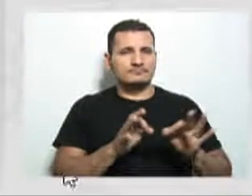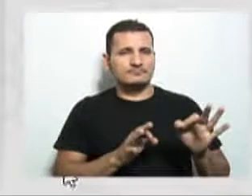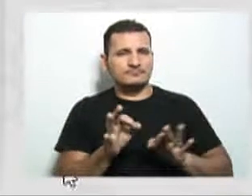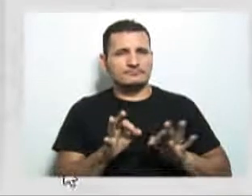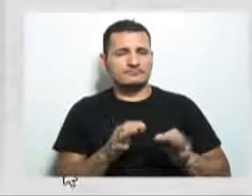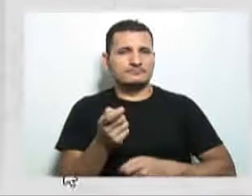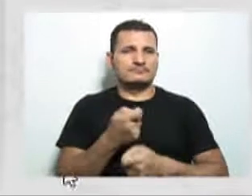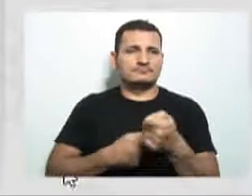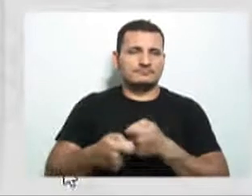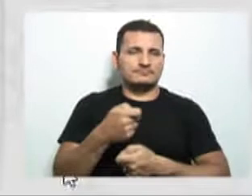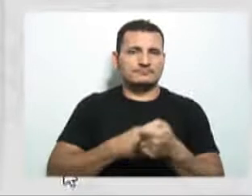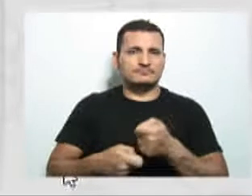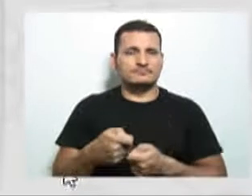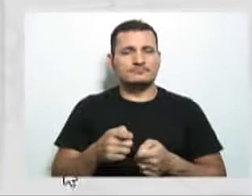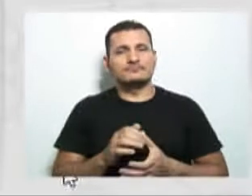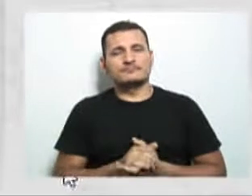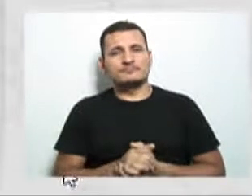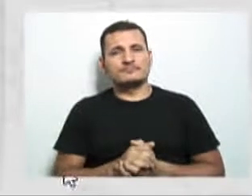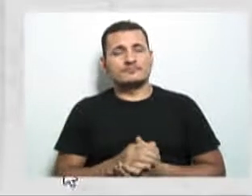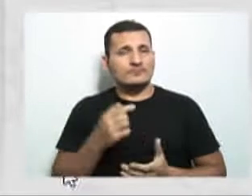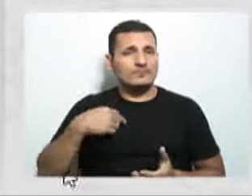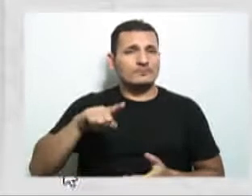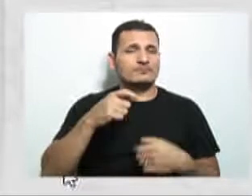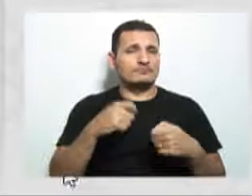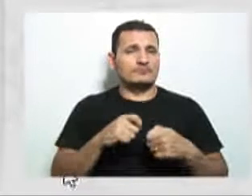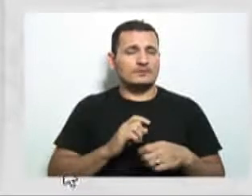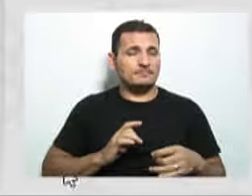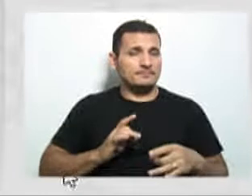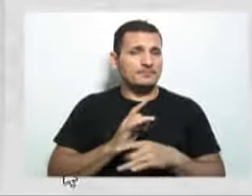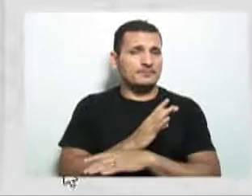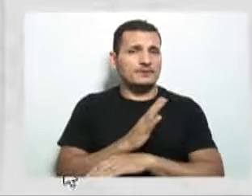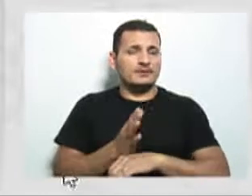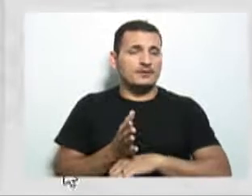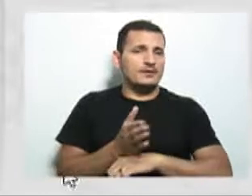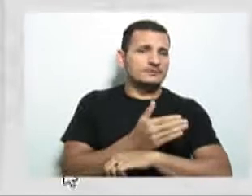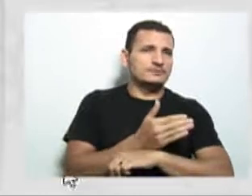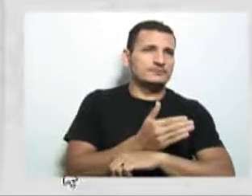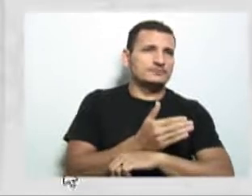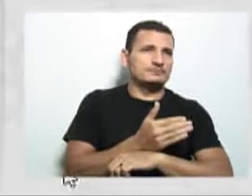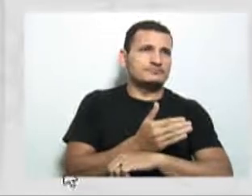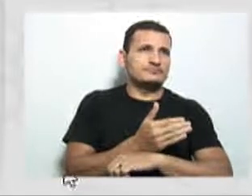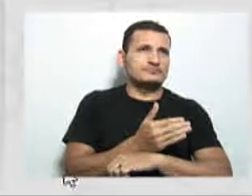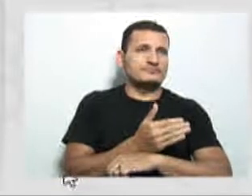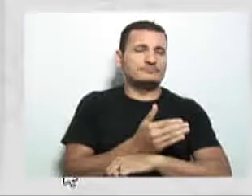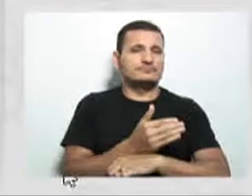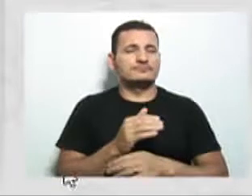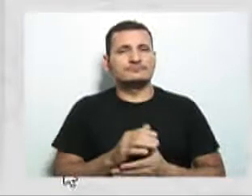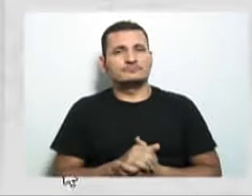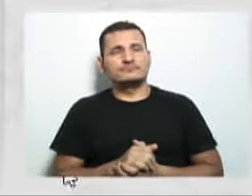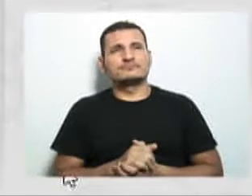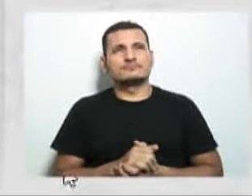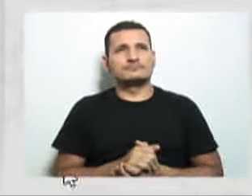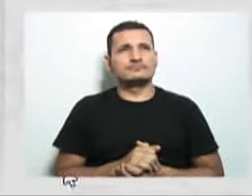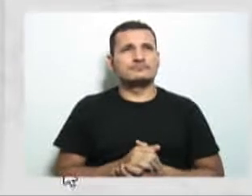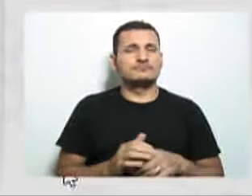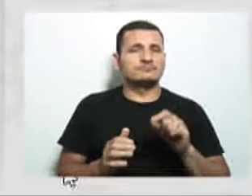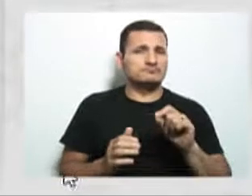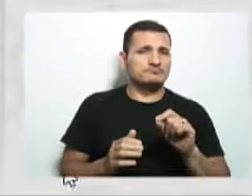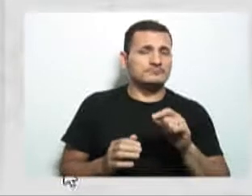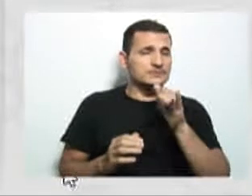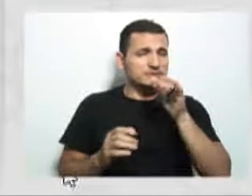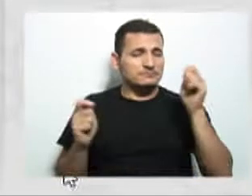de negociação. Ou seja, devemos nos preparar, olha aí o antes negociação, considerando-as e, na medida